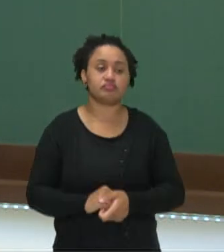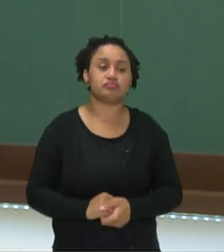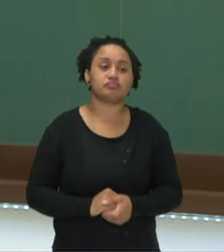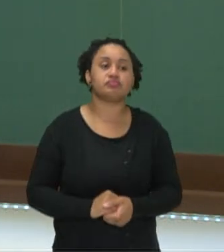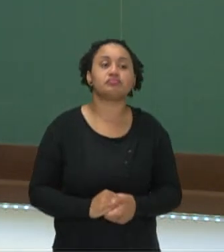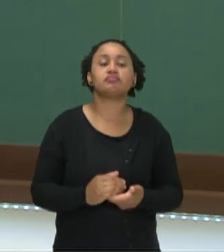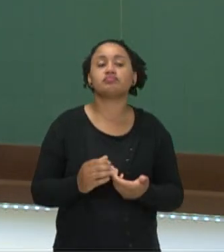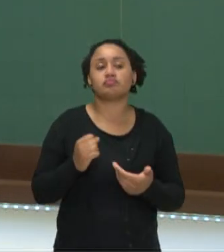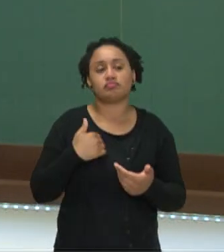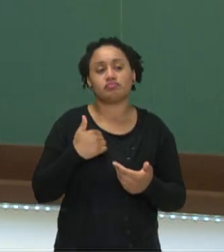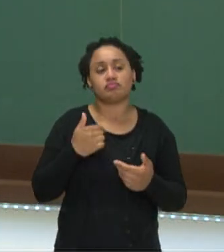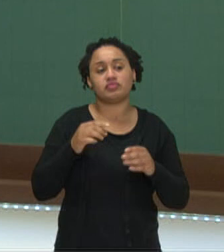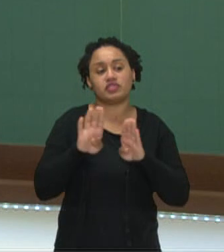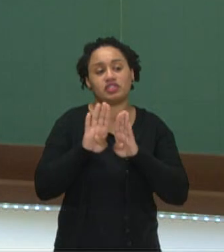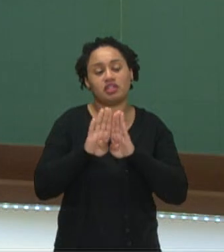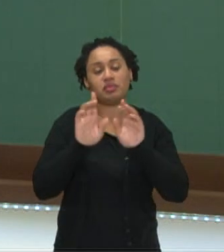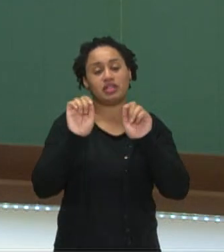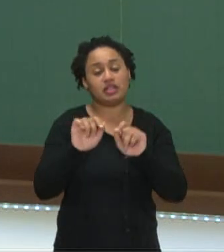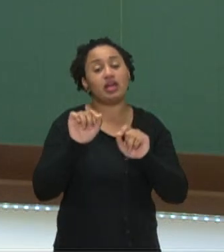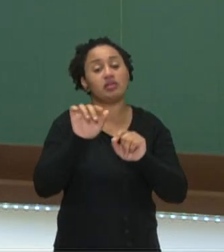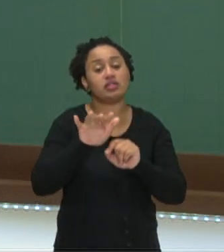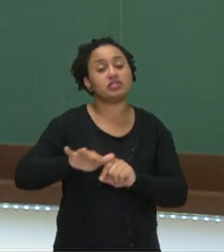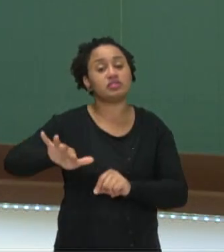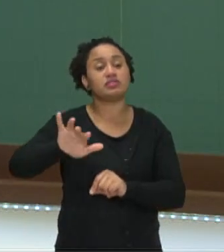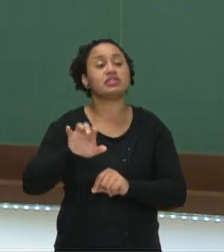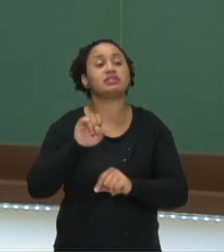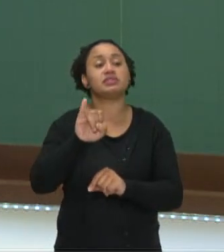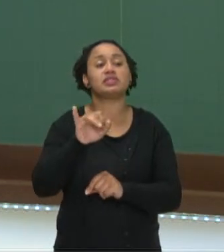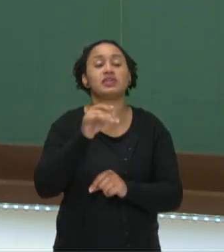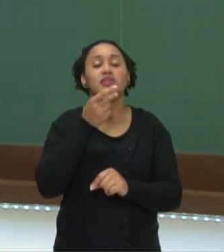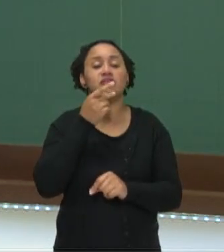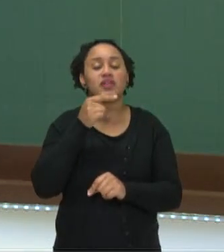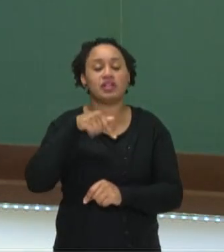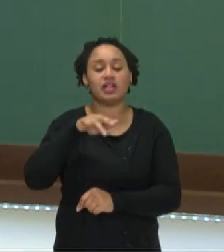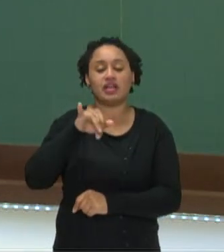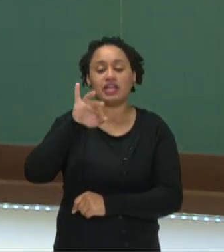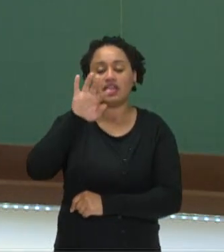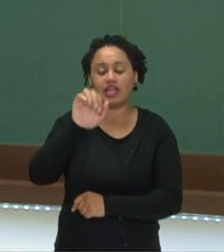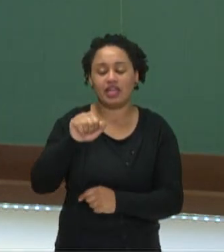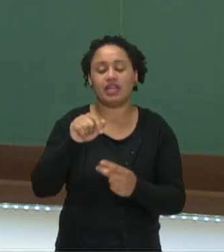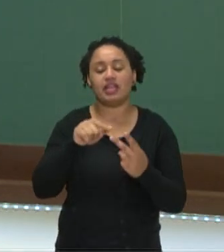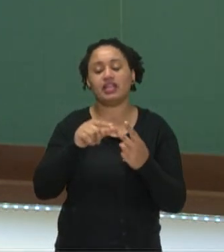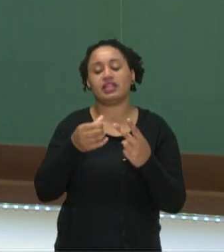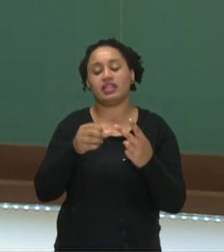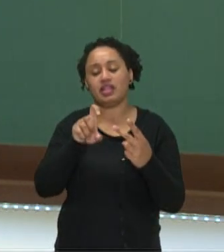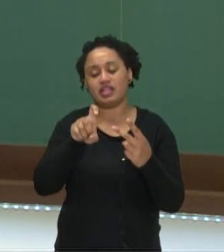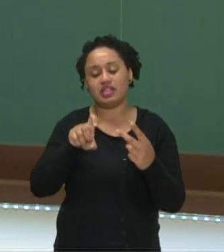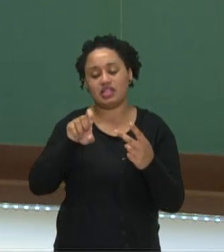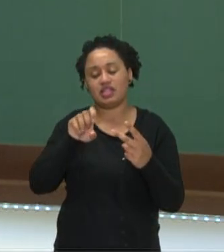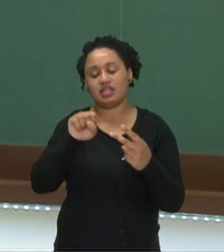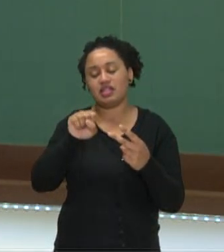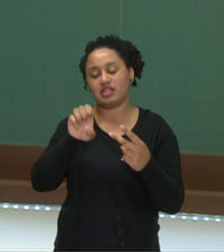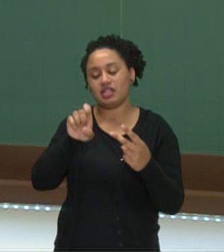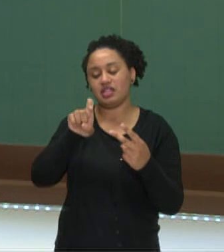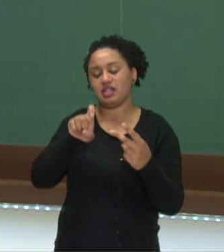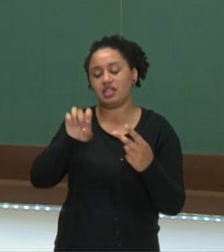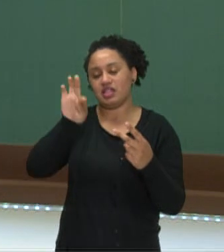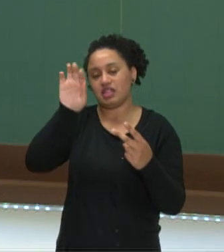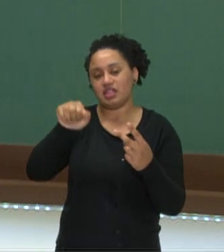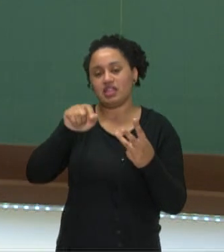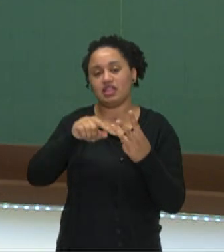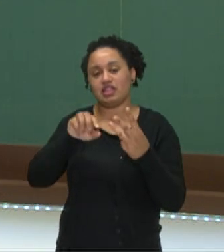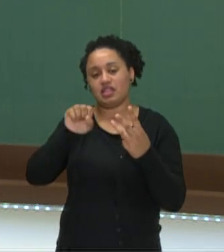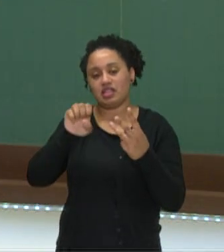Se aplicaria também esse tipo de situação quando eu estiver falando a quinta parte, a sexta parte, a